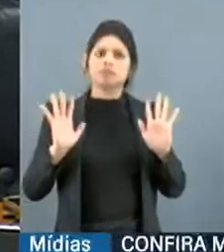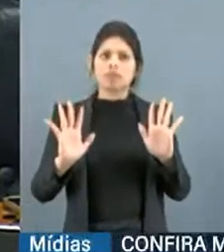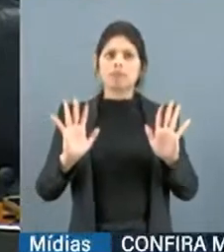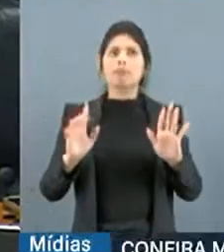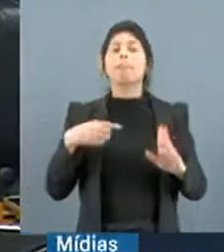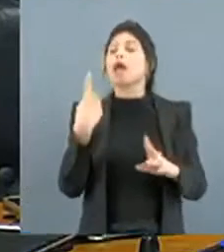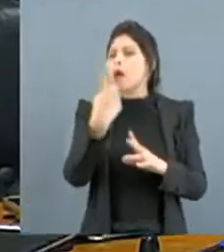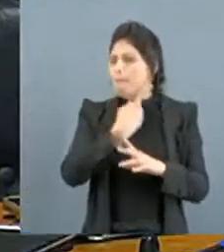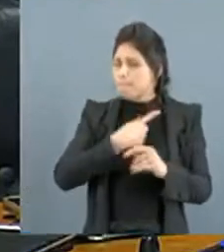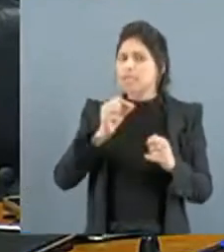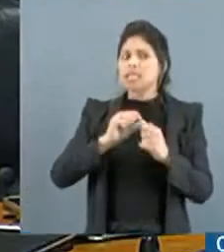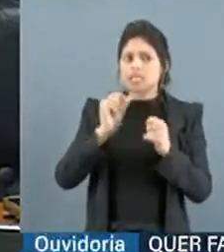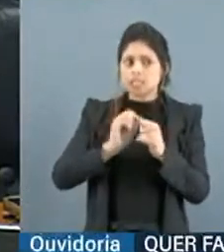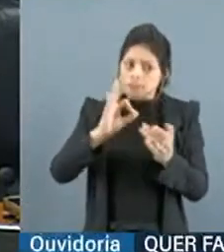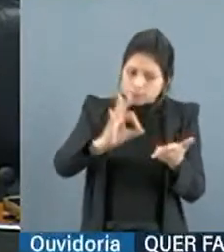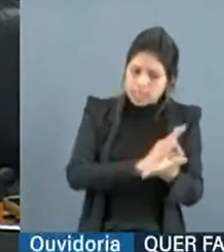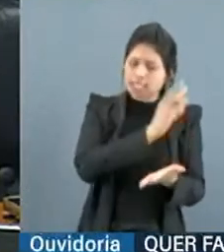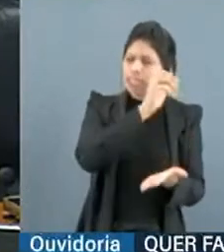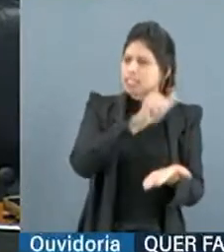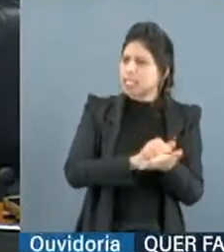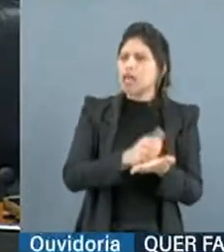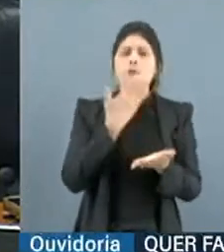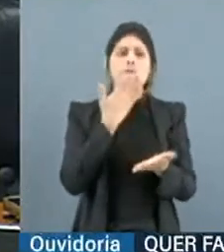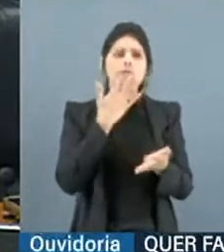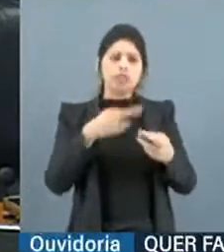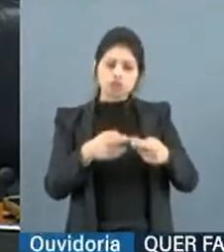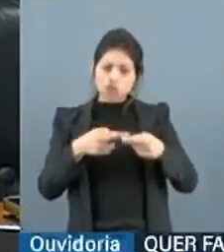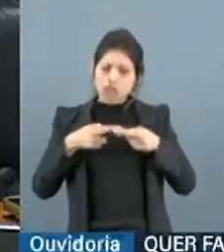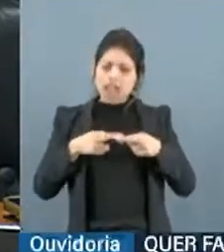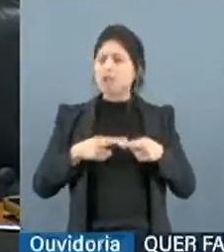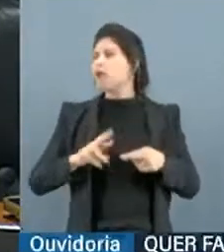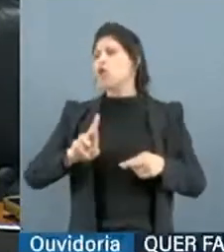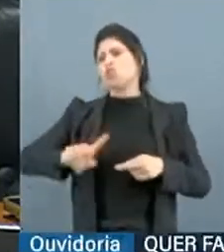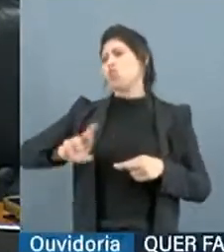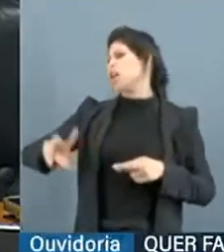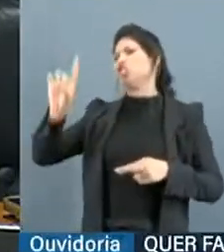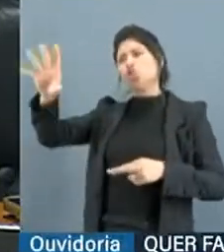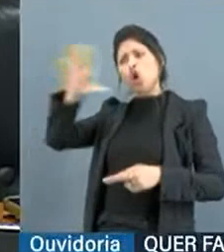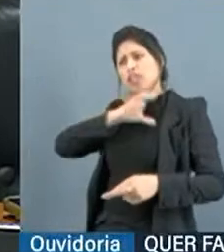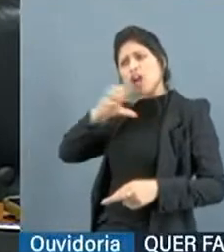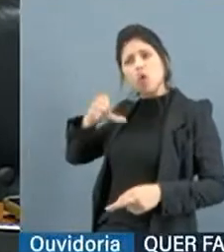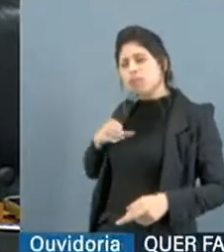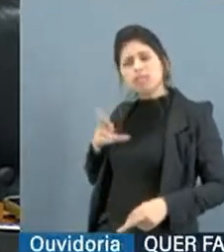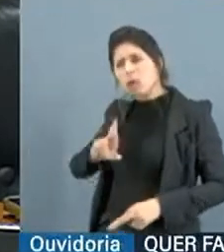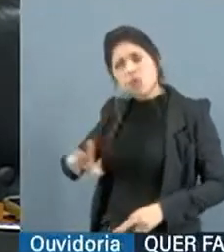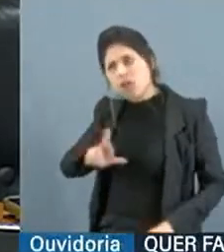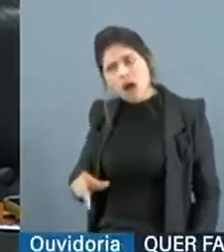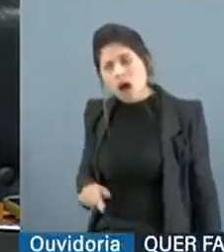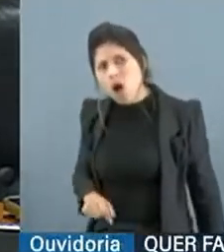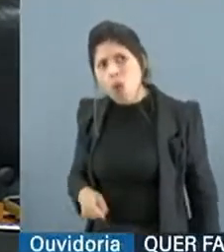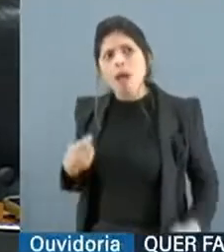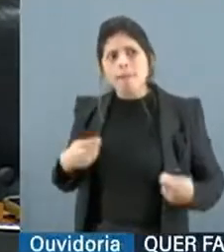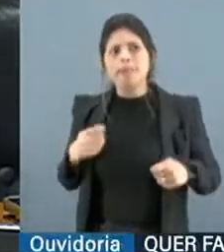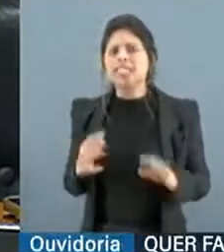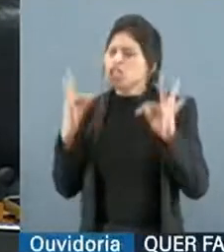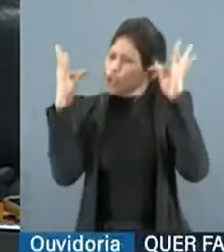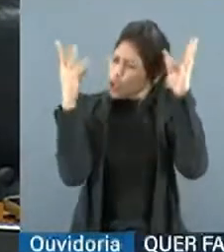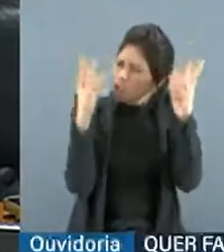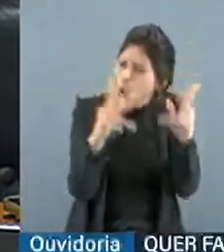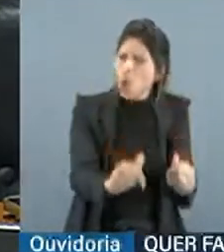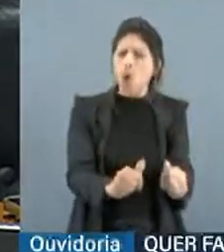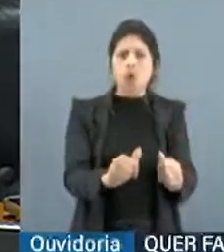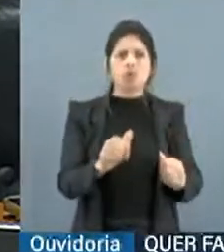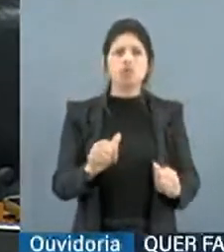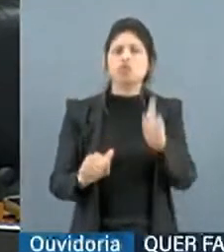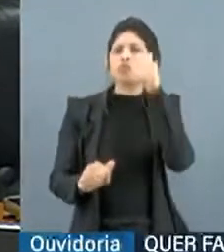A gente precisa assinar o requerimento. E esse requerimento não é só da comissão, não, deputado André Fernandes. Tem que ser um requerimento para